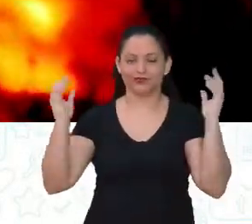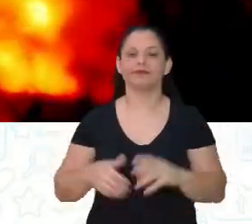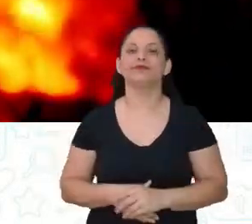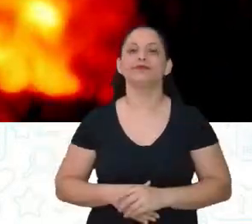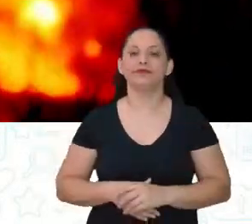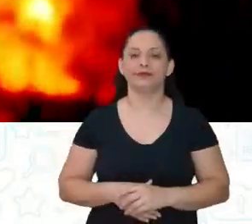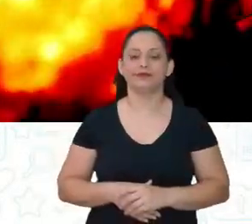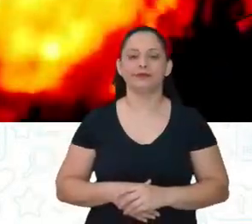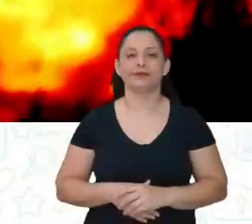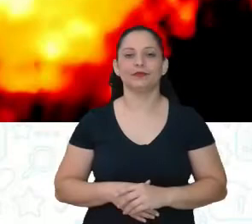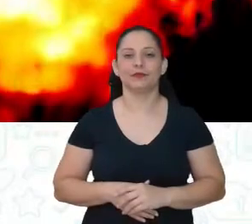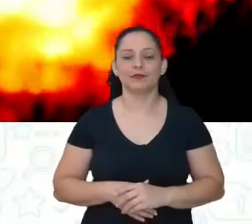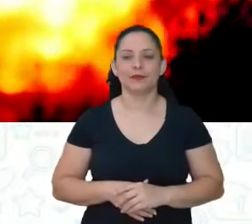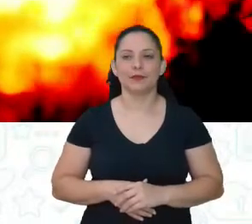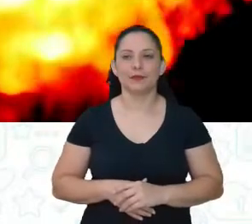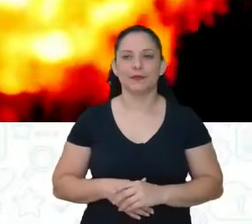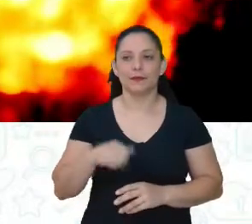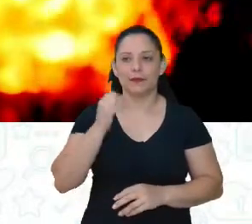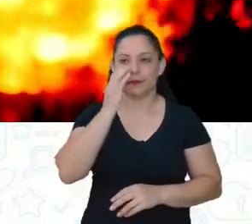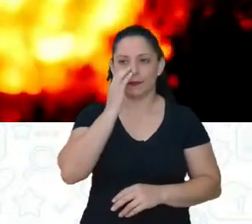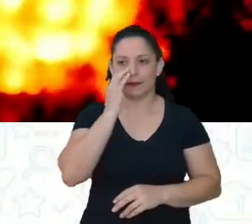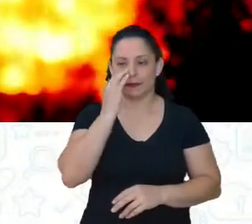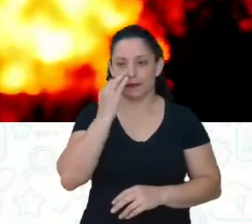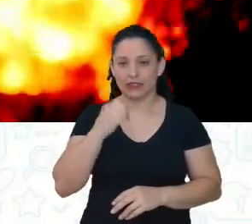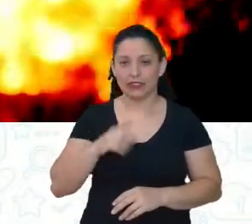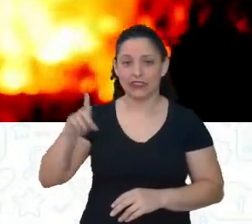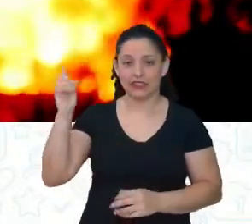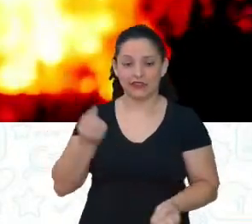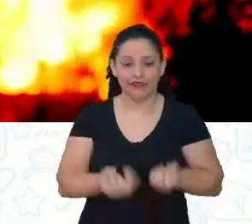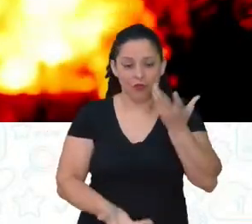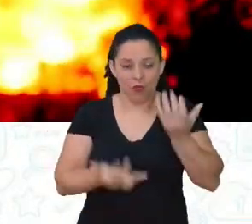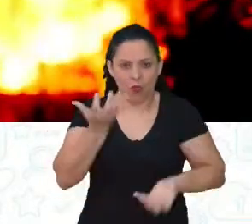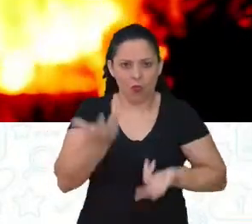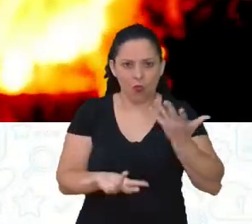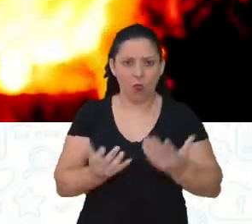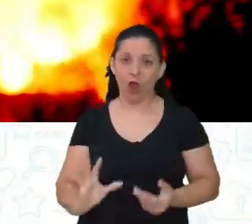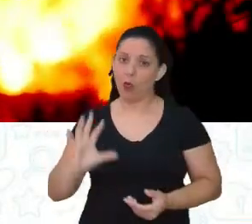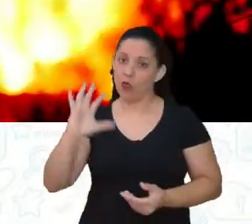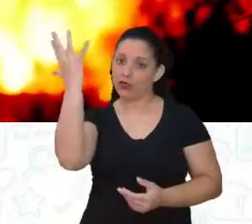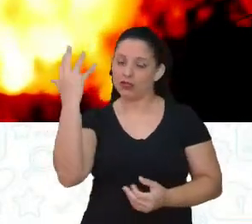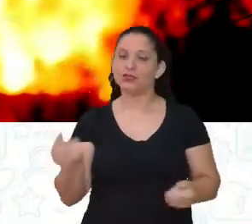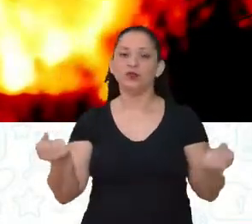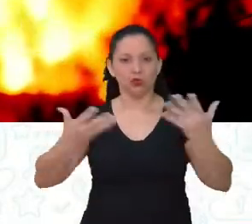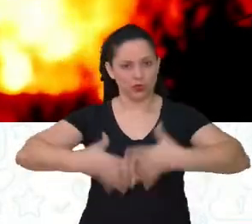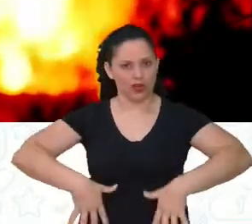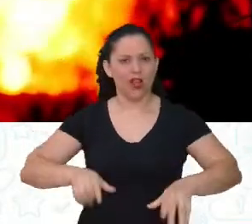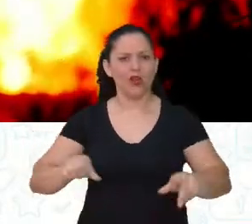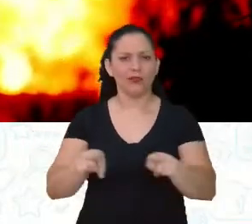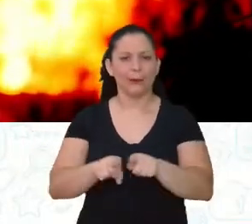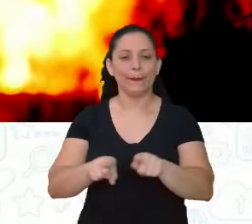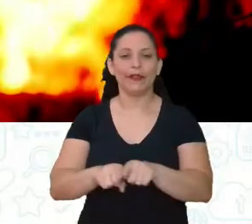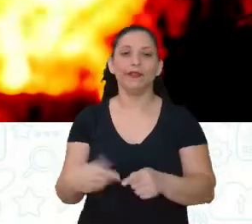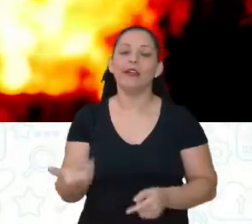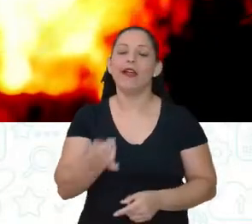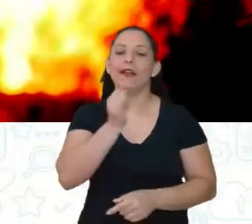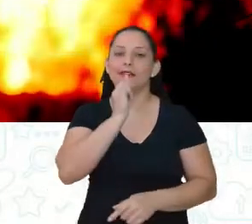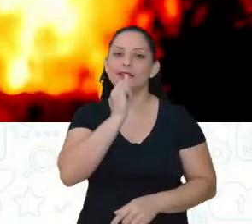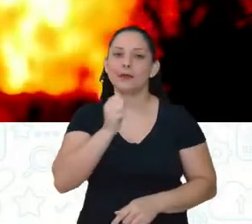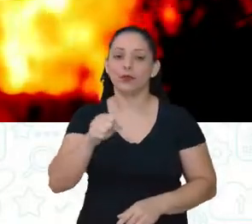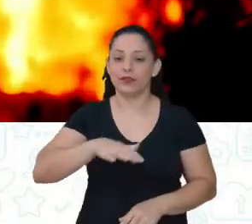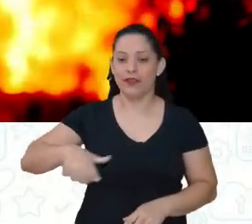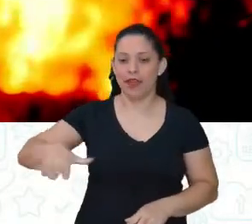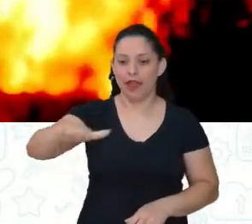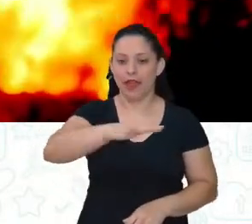Lamentavelmente. E queimada é um fenômeno que ocorre até naturalmente, né? No Cerrado, por exemplo, Uhum, né? É